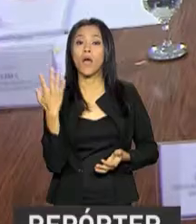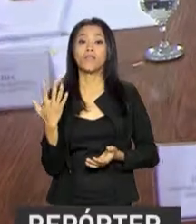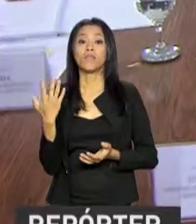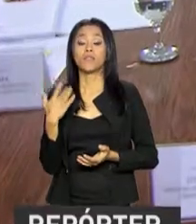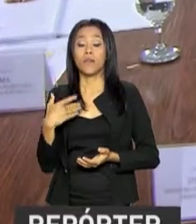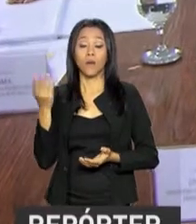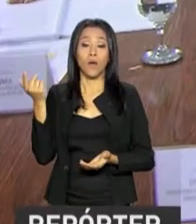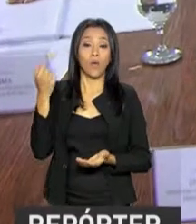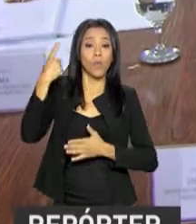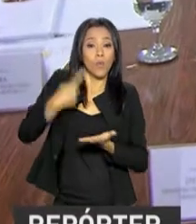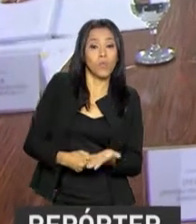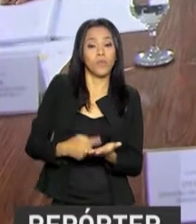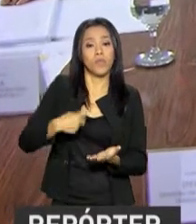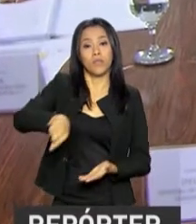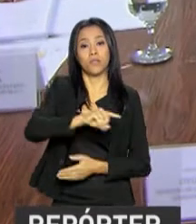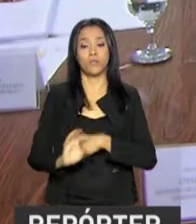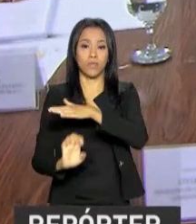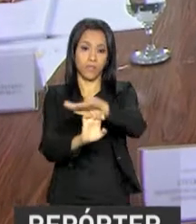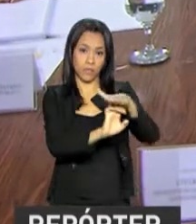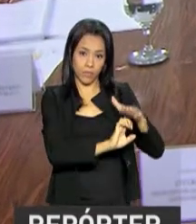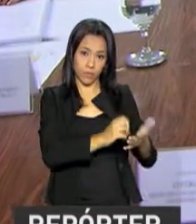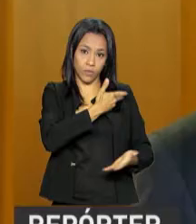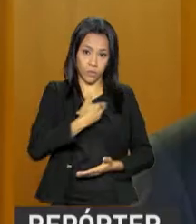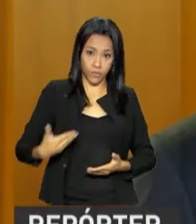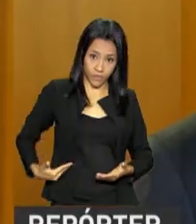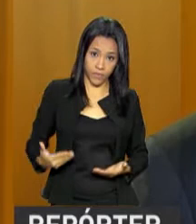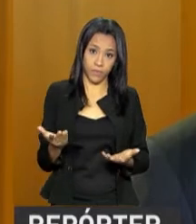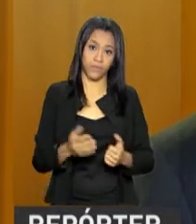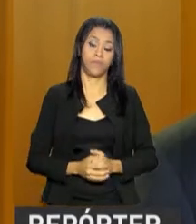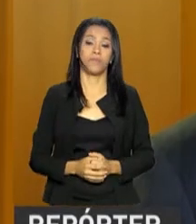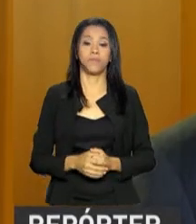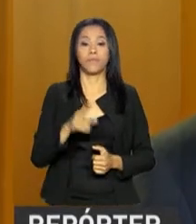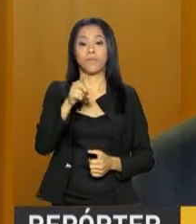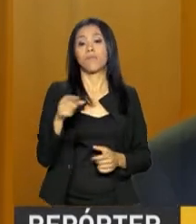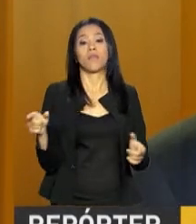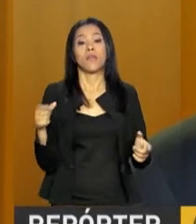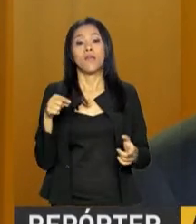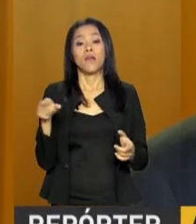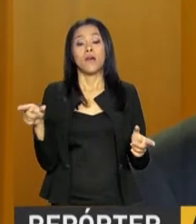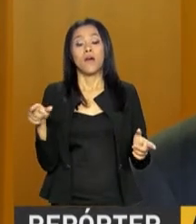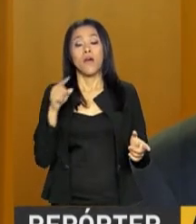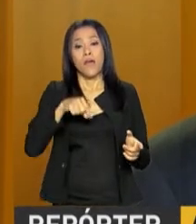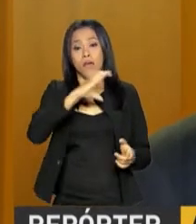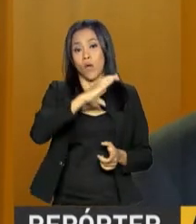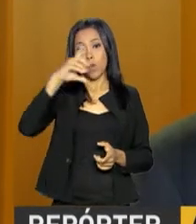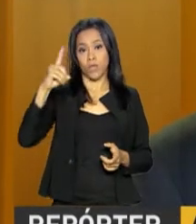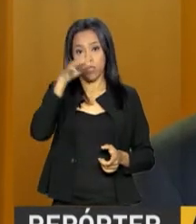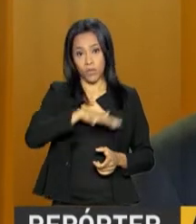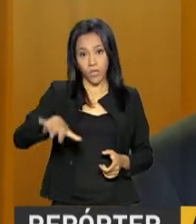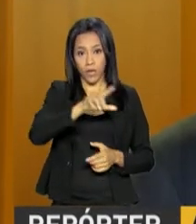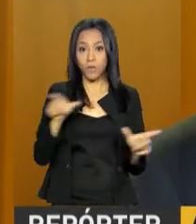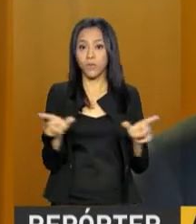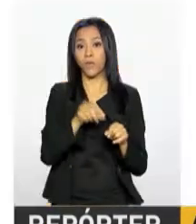no processo de desestatização da eletrobrás a função do emmy é basicamente a coordenação geral ea